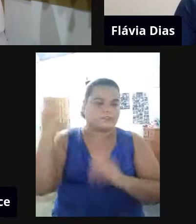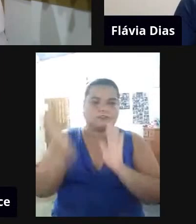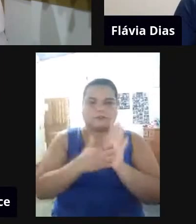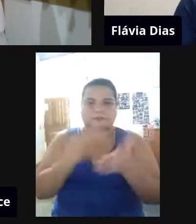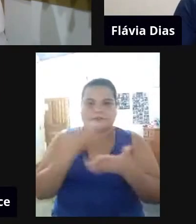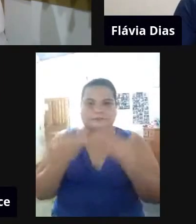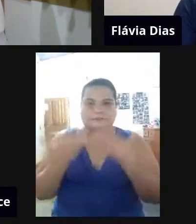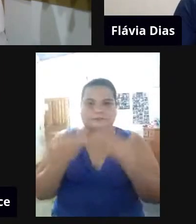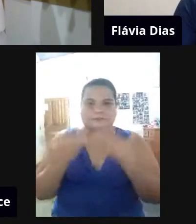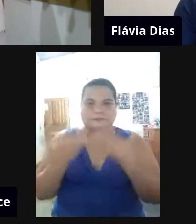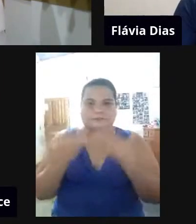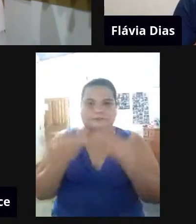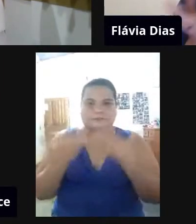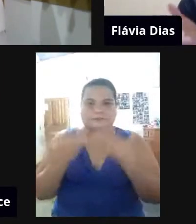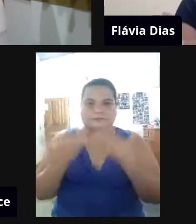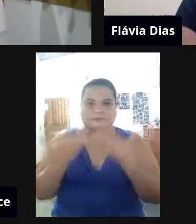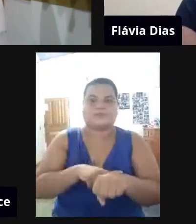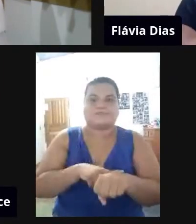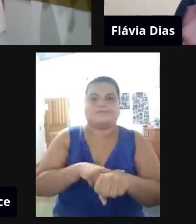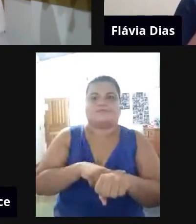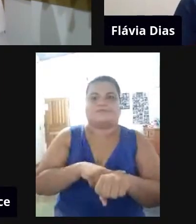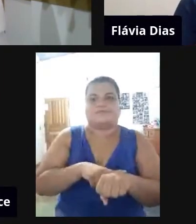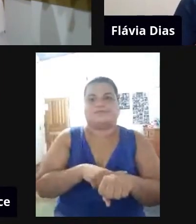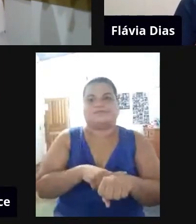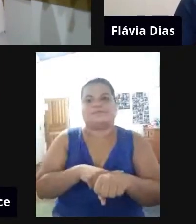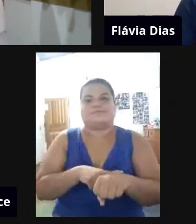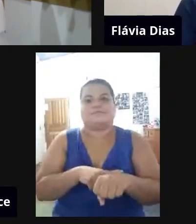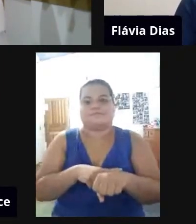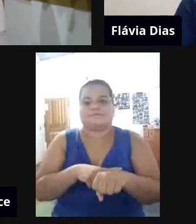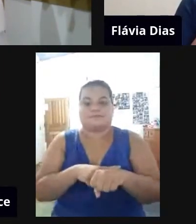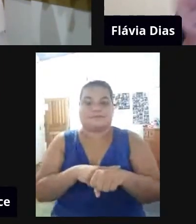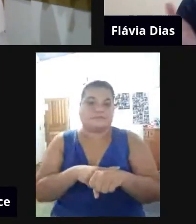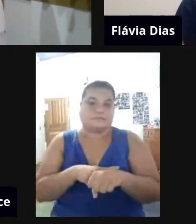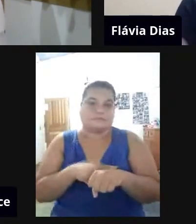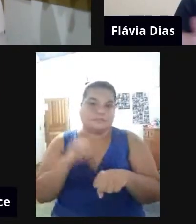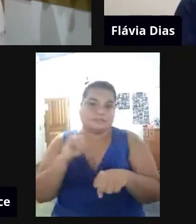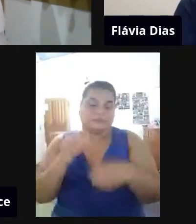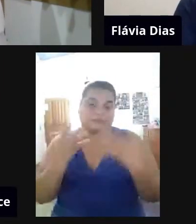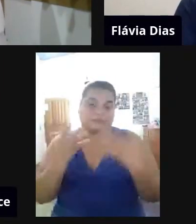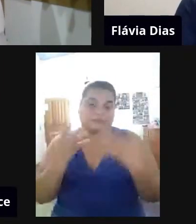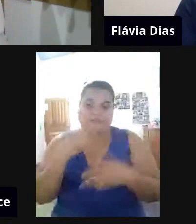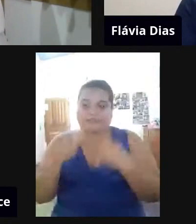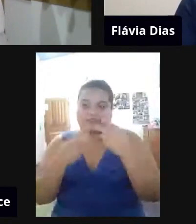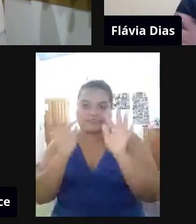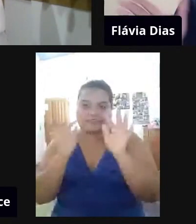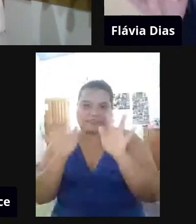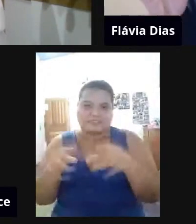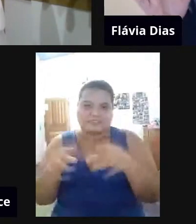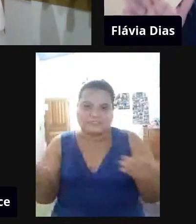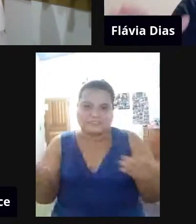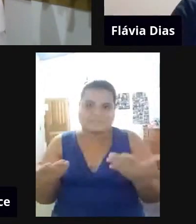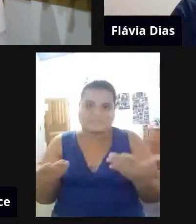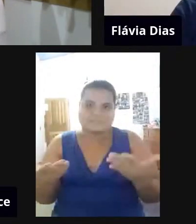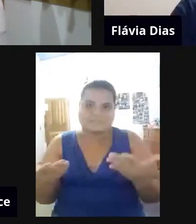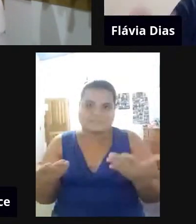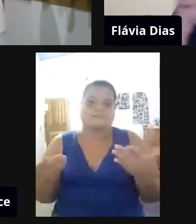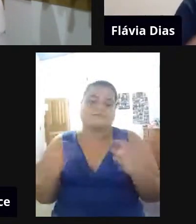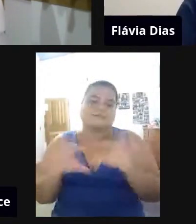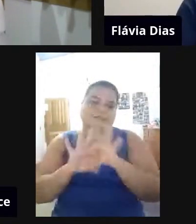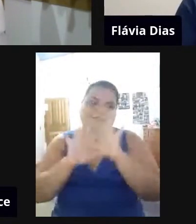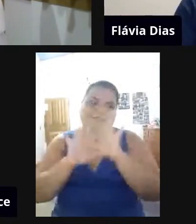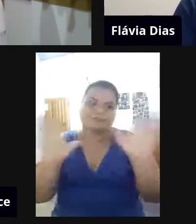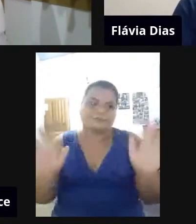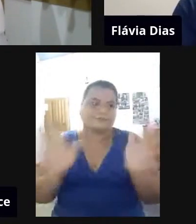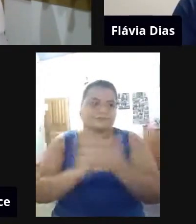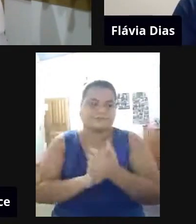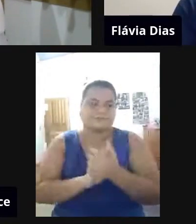tempo. E se você quiser falar, deixar as considerações finais, se você tiver a